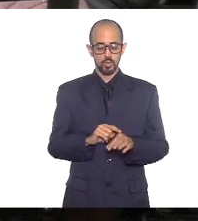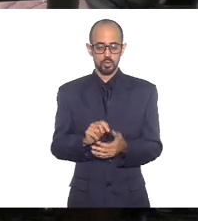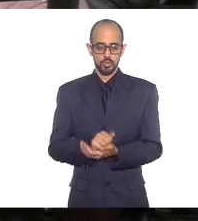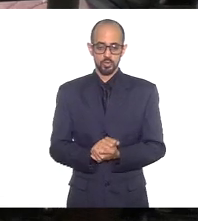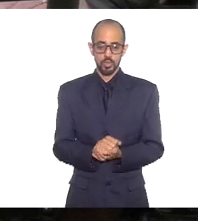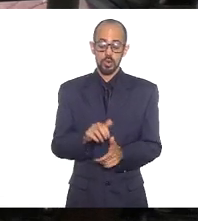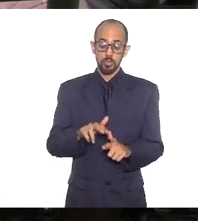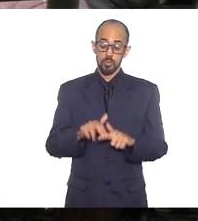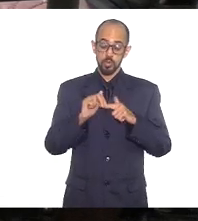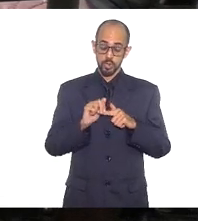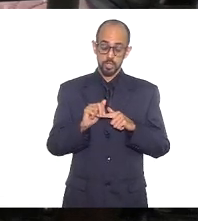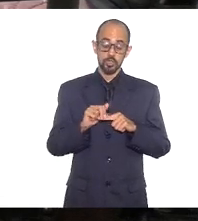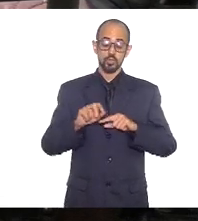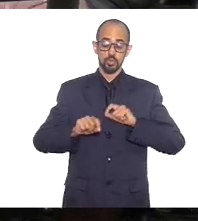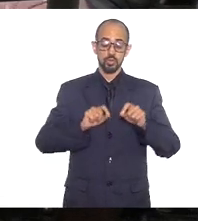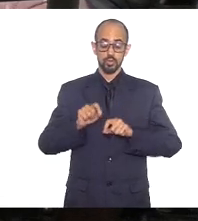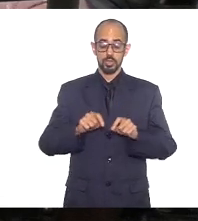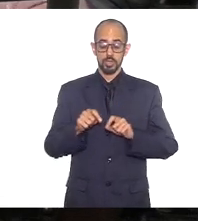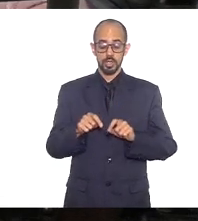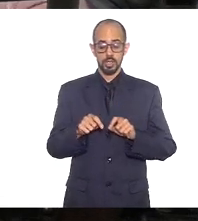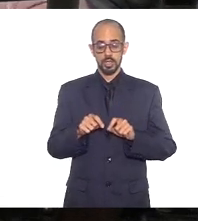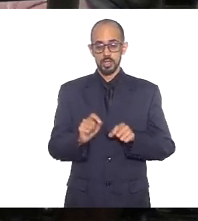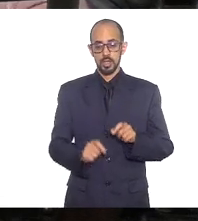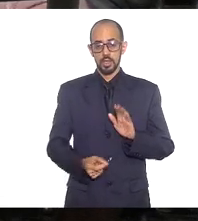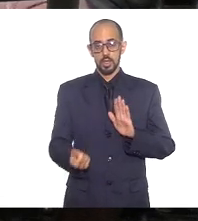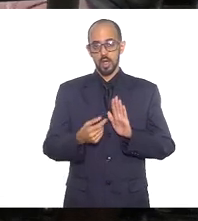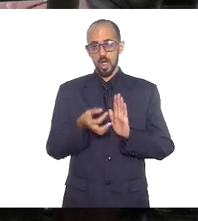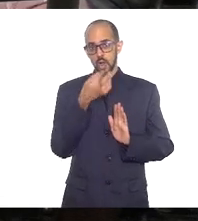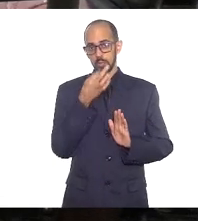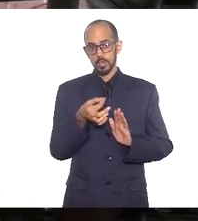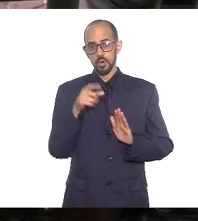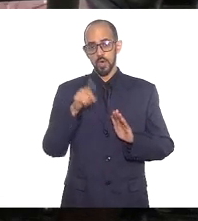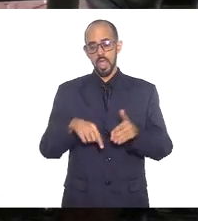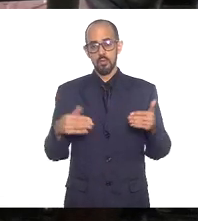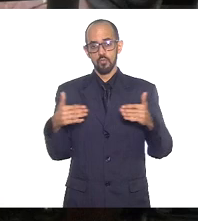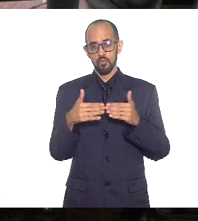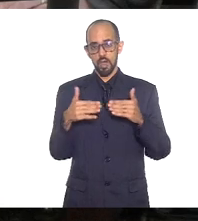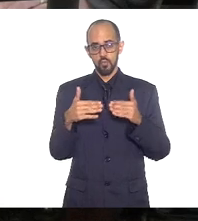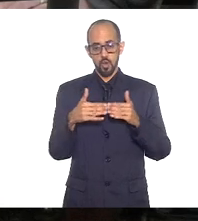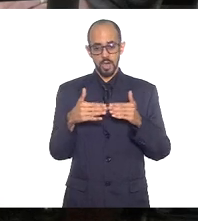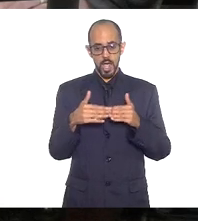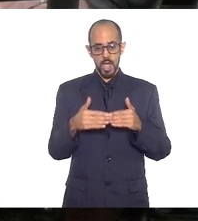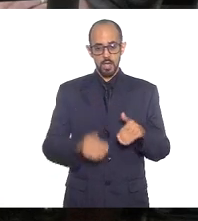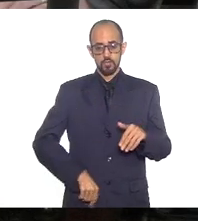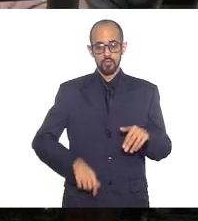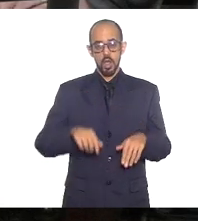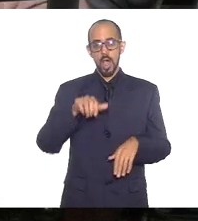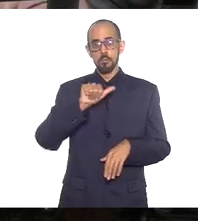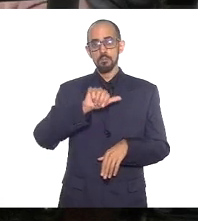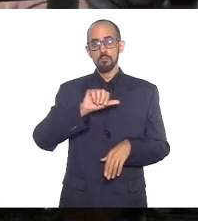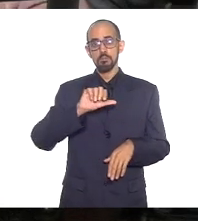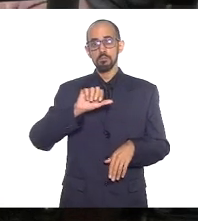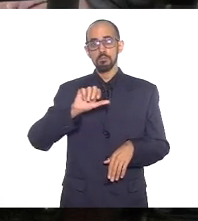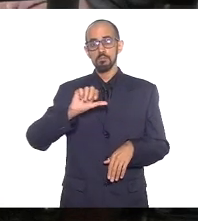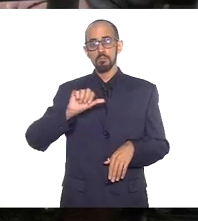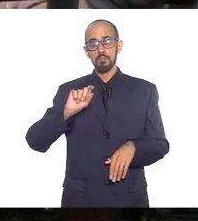Sendo assim, o presente parecer é favorável a 1.021 emendas,